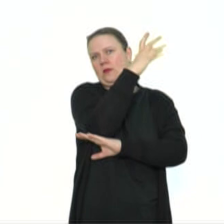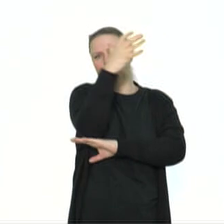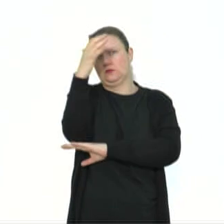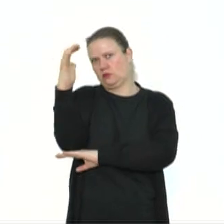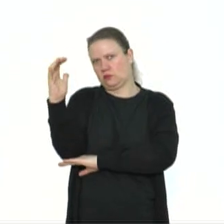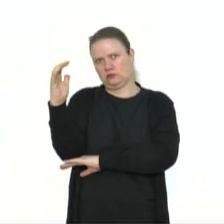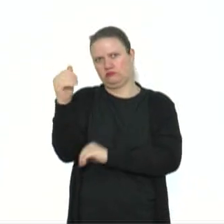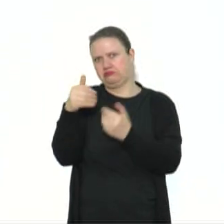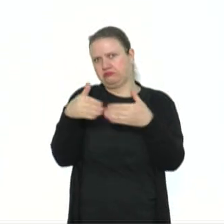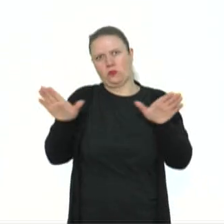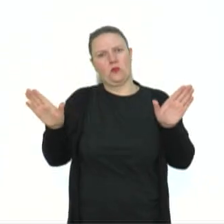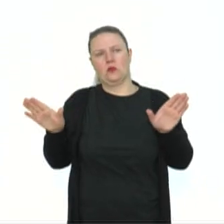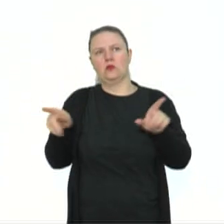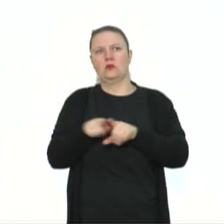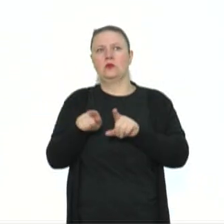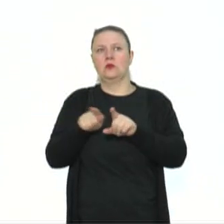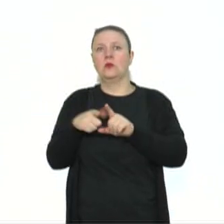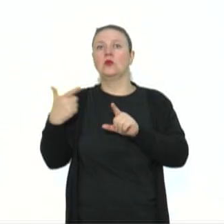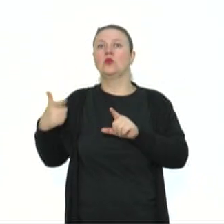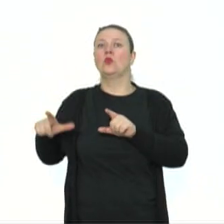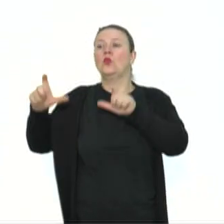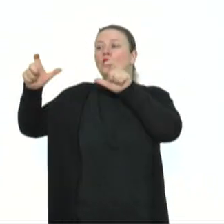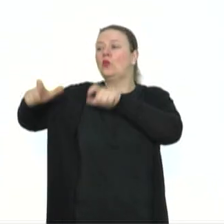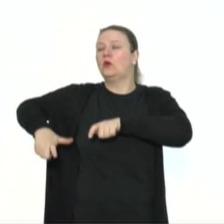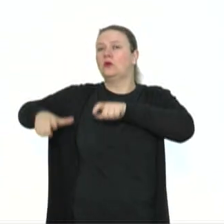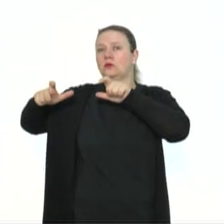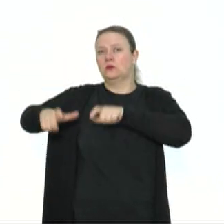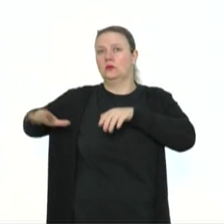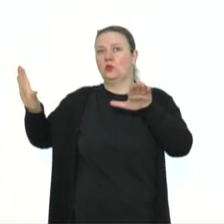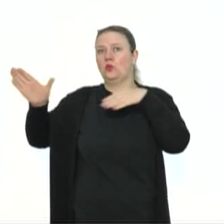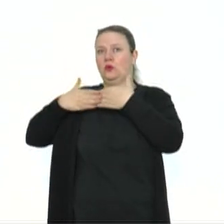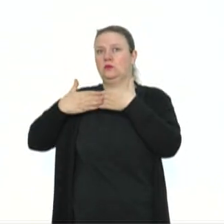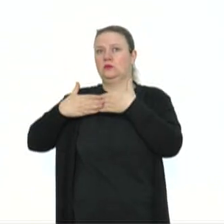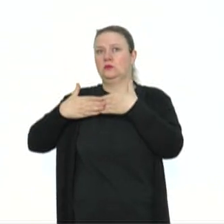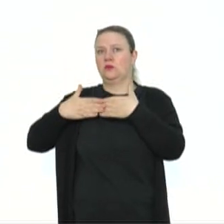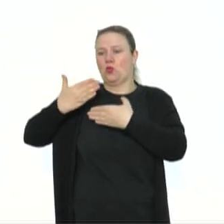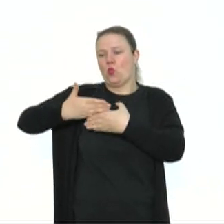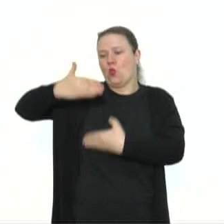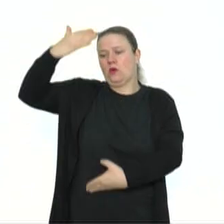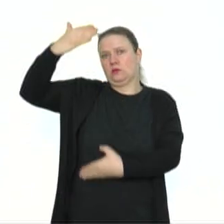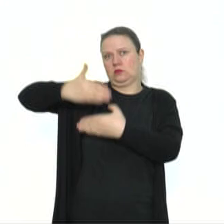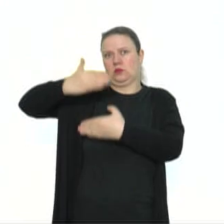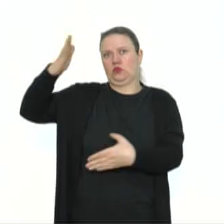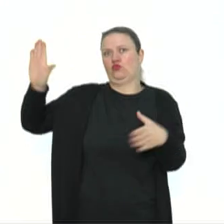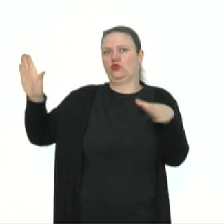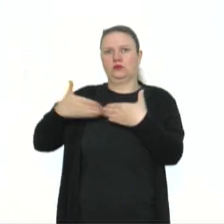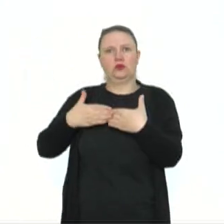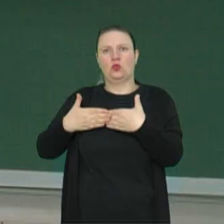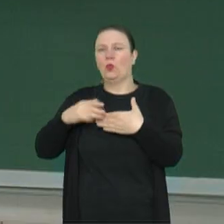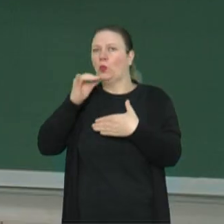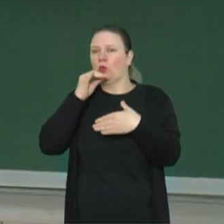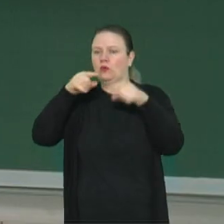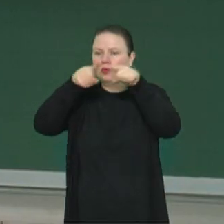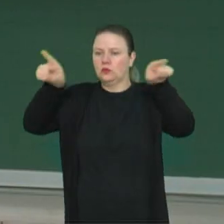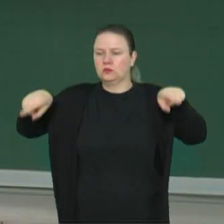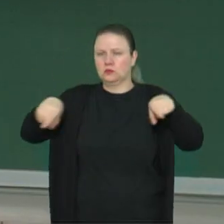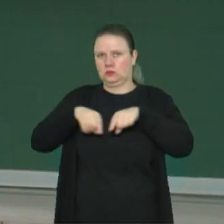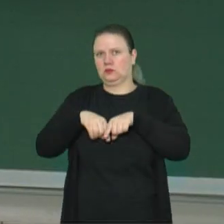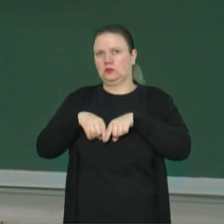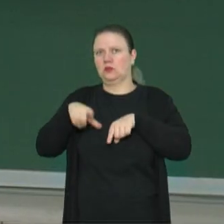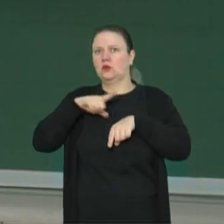é em minha natureza, e à direita de vocês nós temos o quê? A realizada em espaço fechado, também chamada de